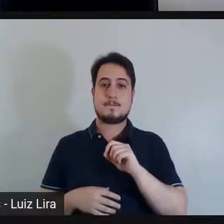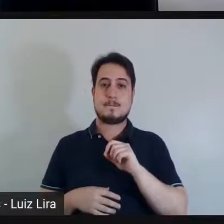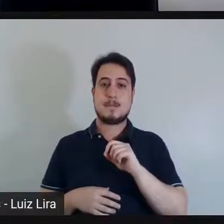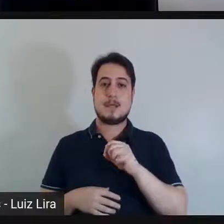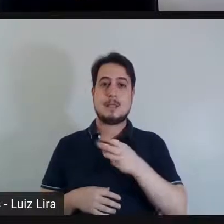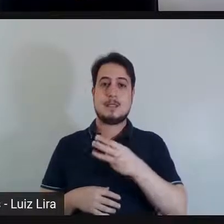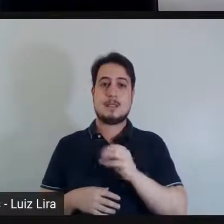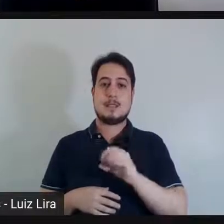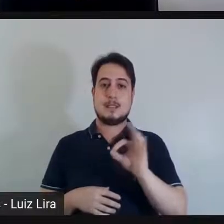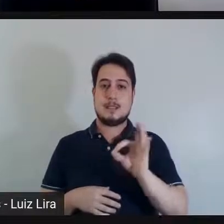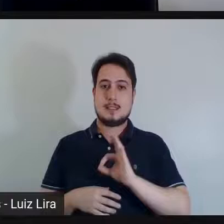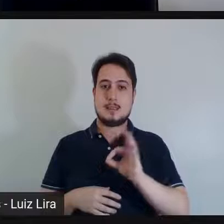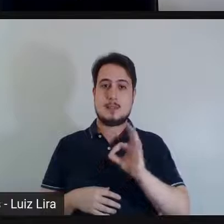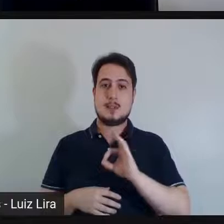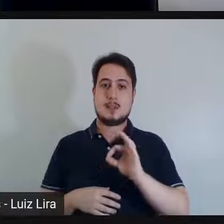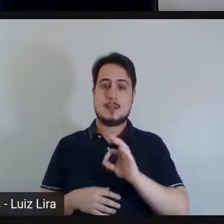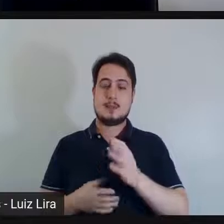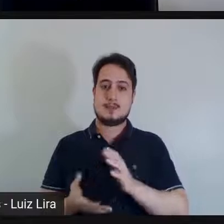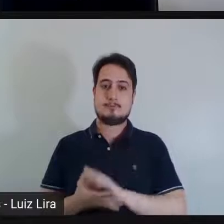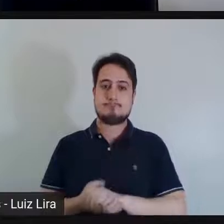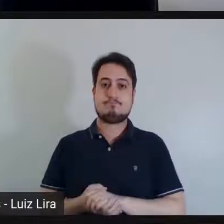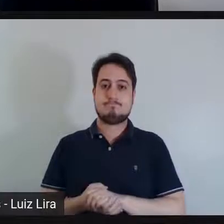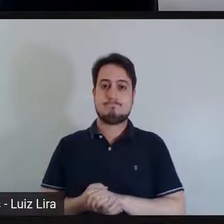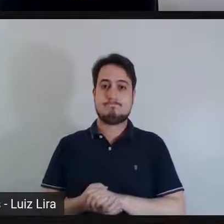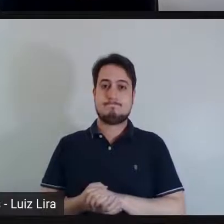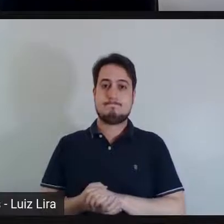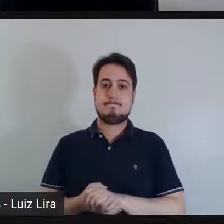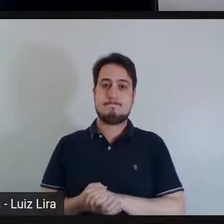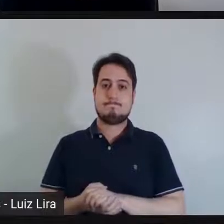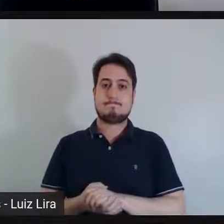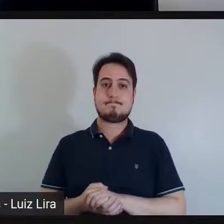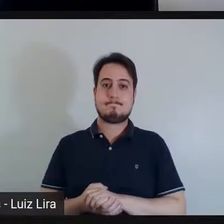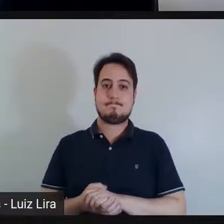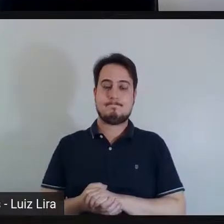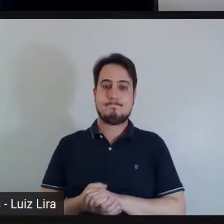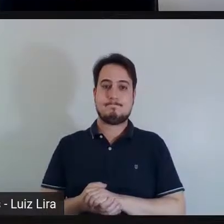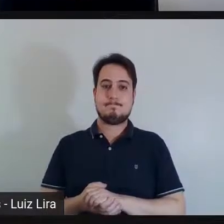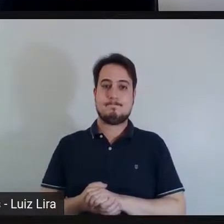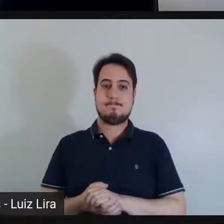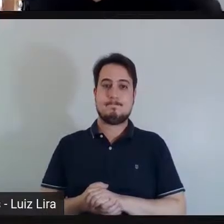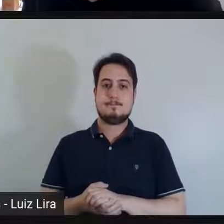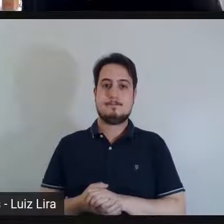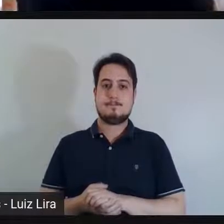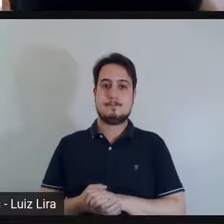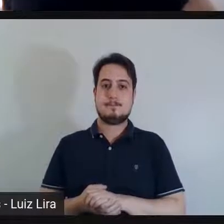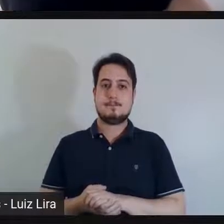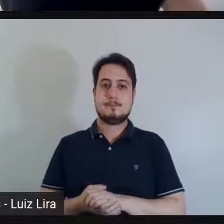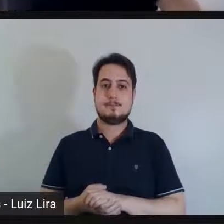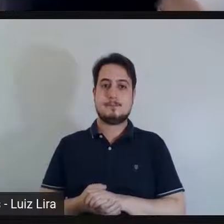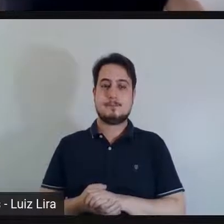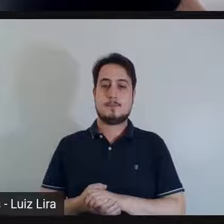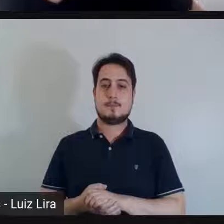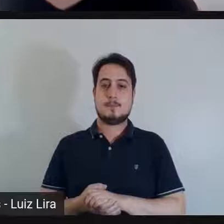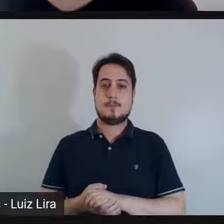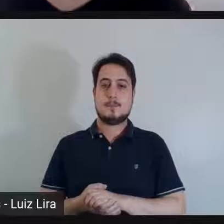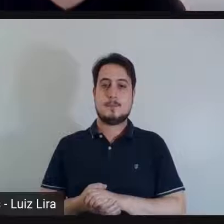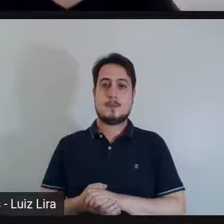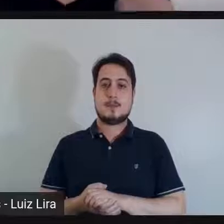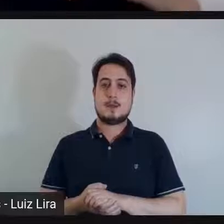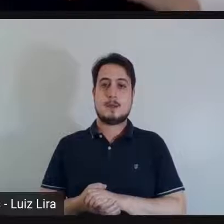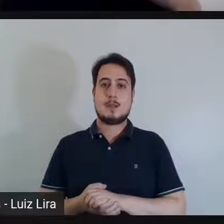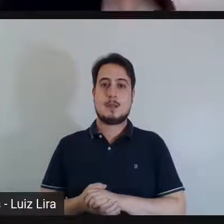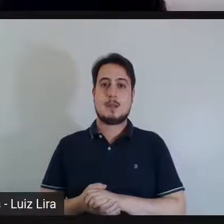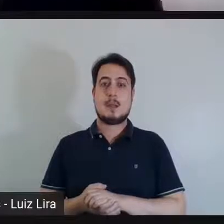30% dos 10 bi de gordura. Então, eu acho que assim, é um valor que não pode, numa tomada